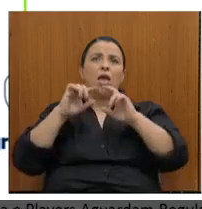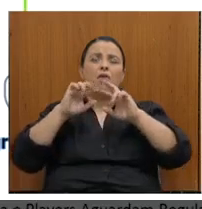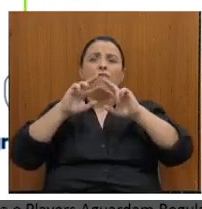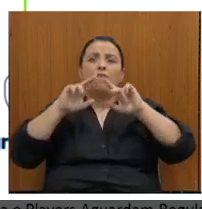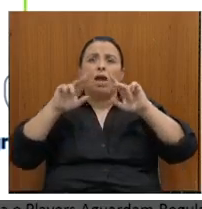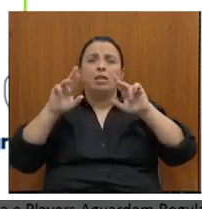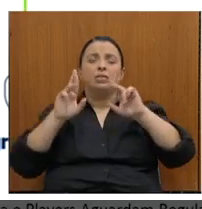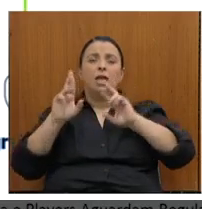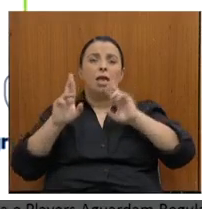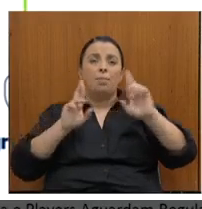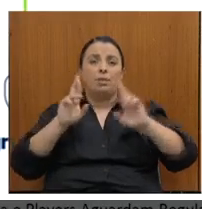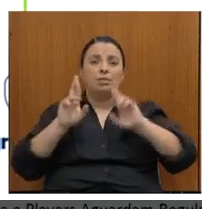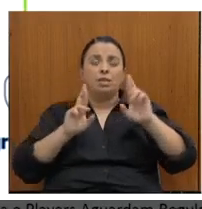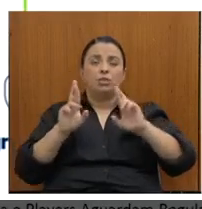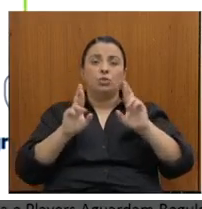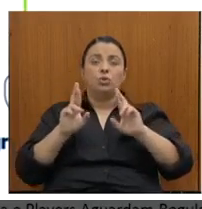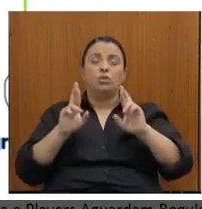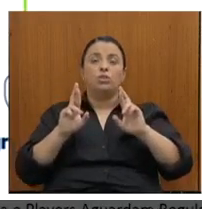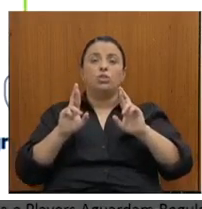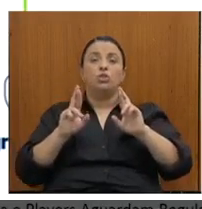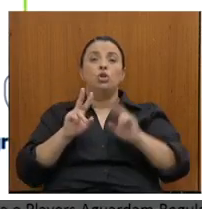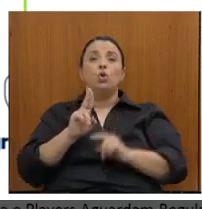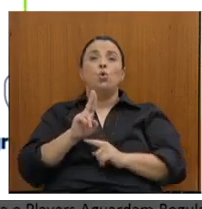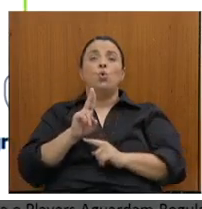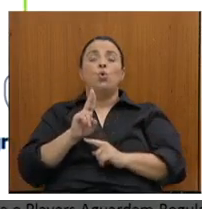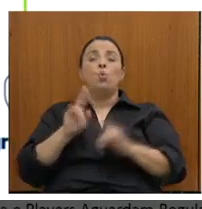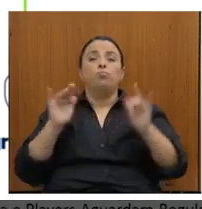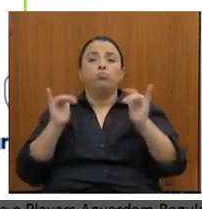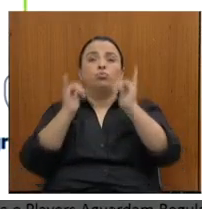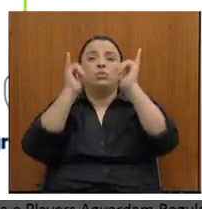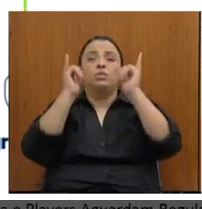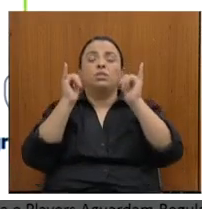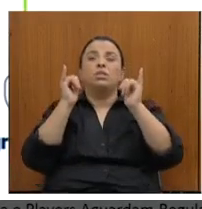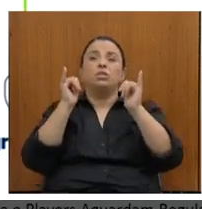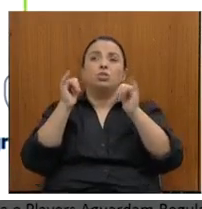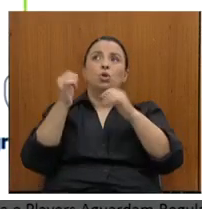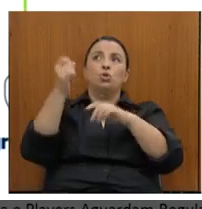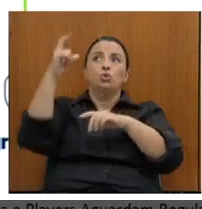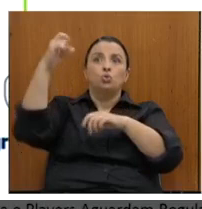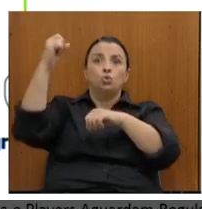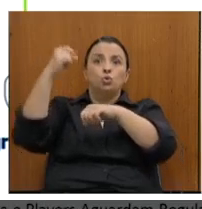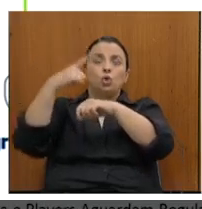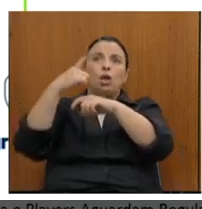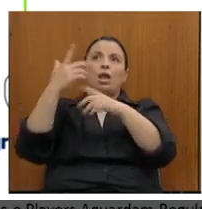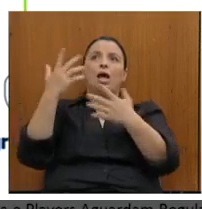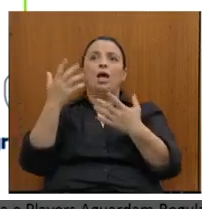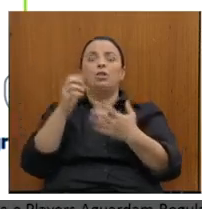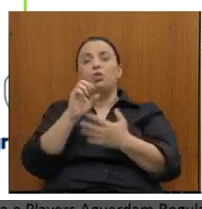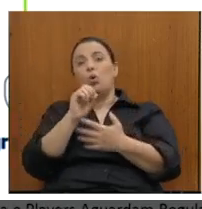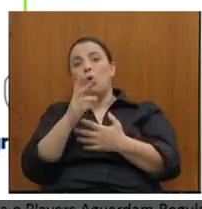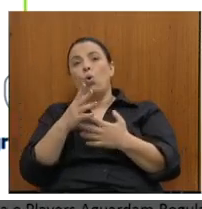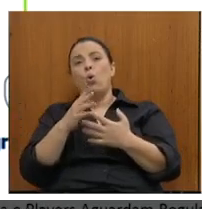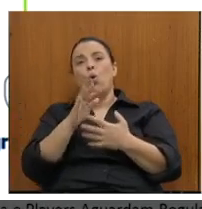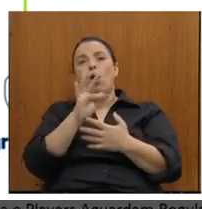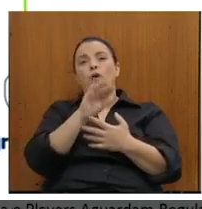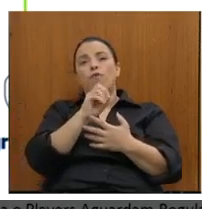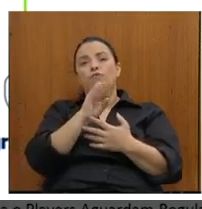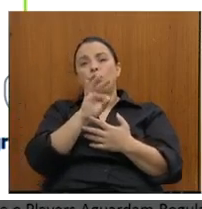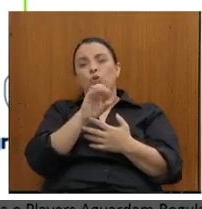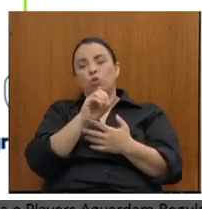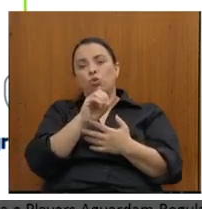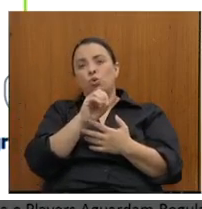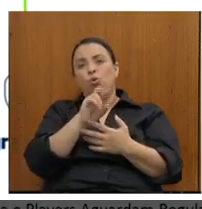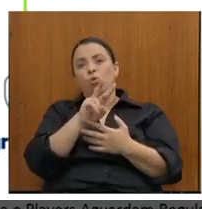representação de usinas solares seja ela por falta ou voltaica ou ofurô armazenamento é